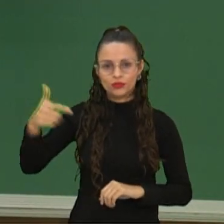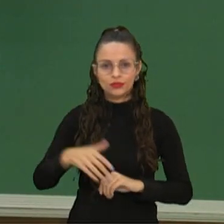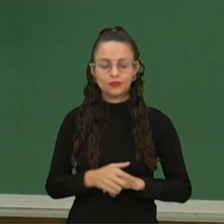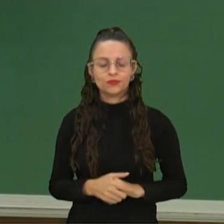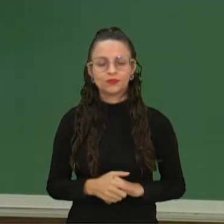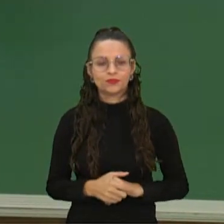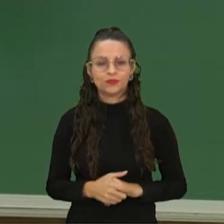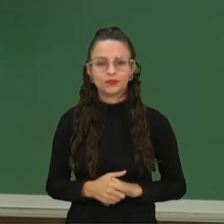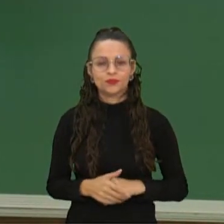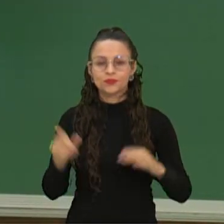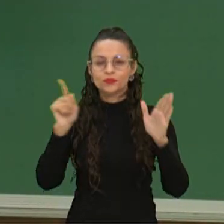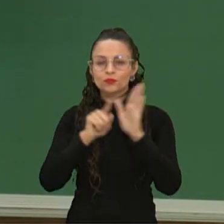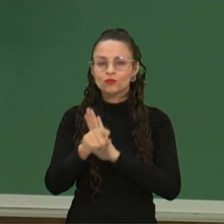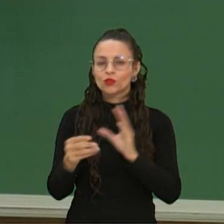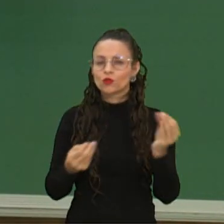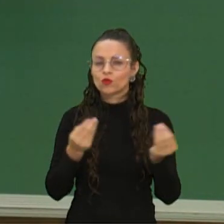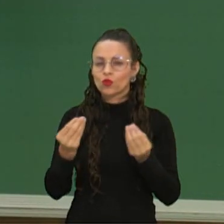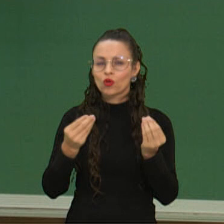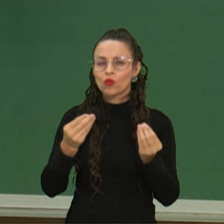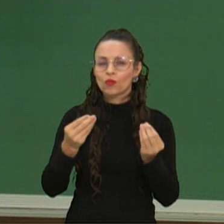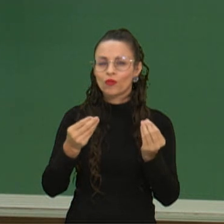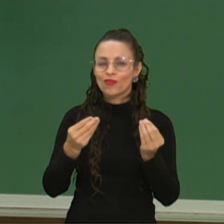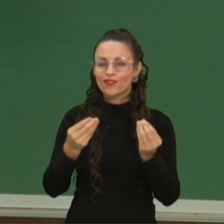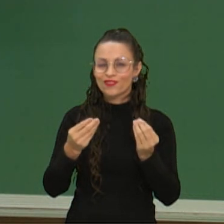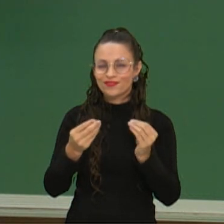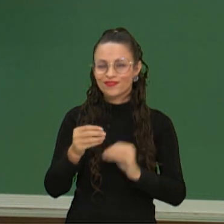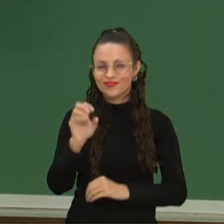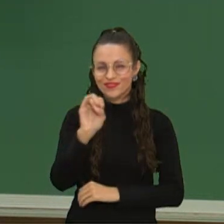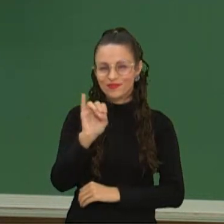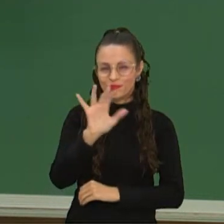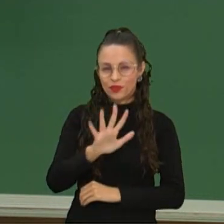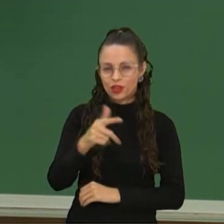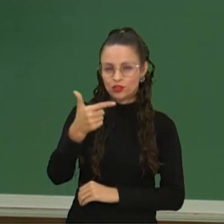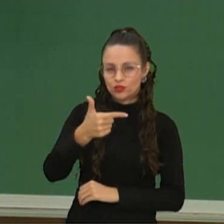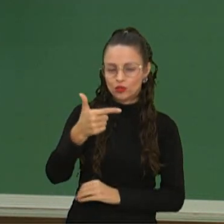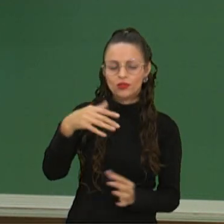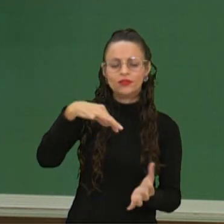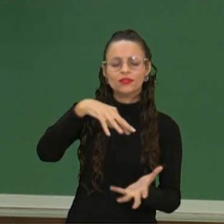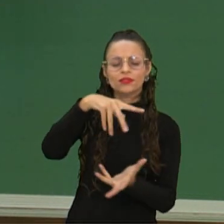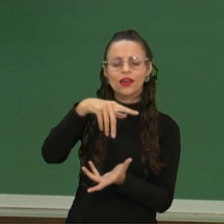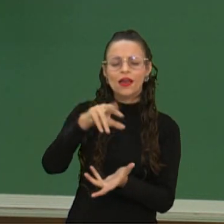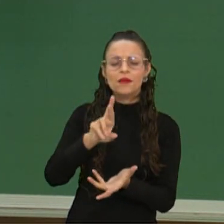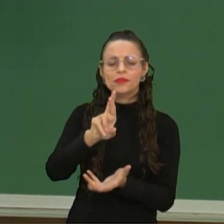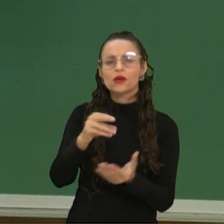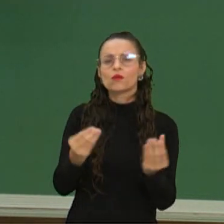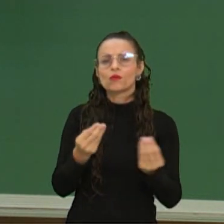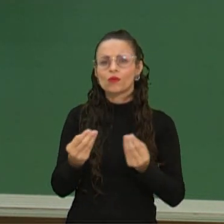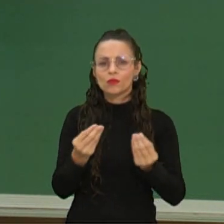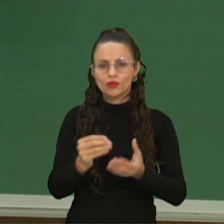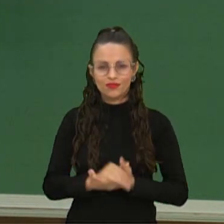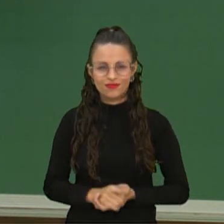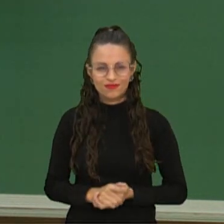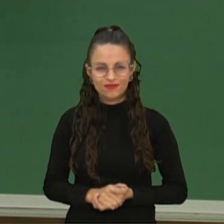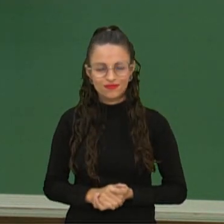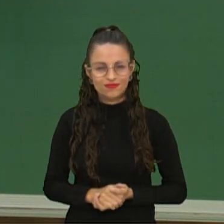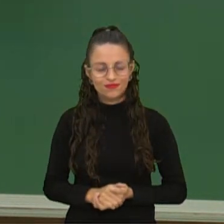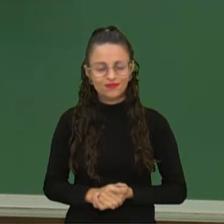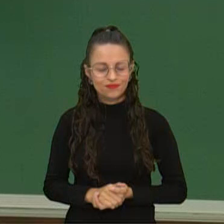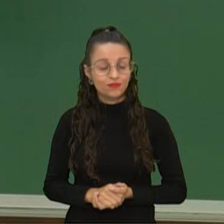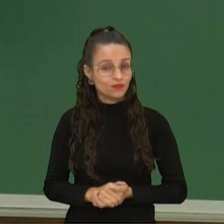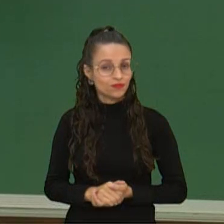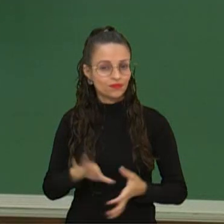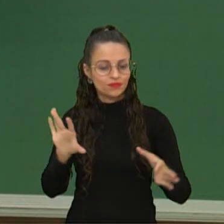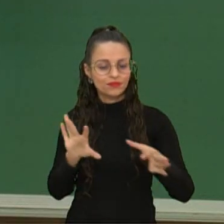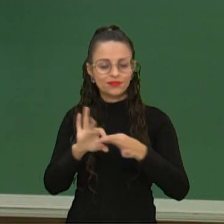perguntando sobre como que a Terra estava sendo representada no anúncio número 2. By an ice cream, através,